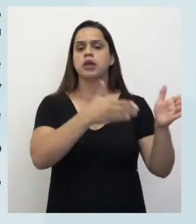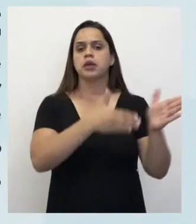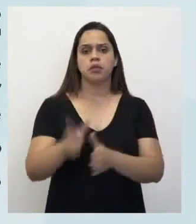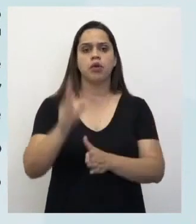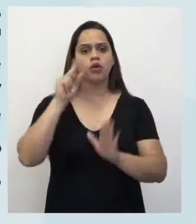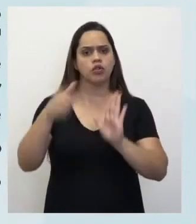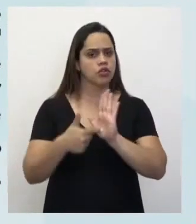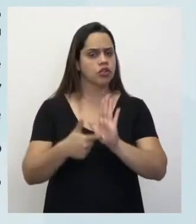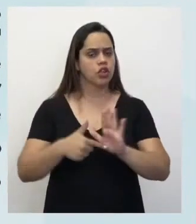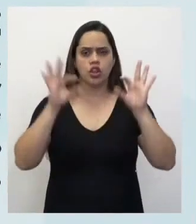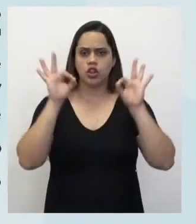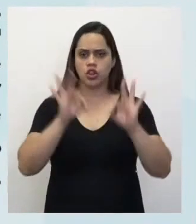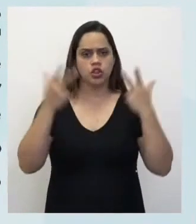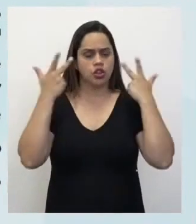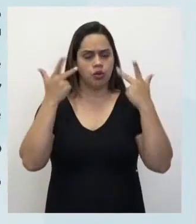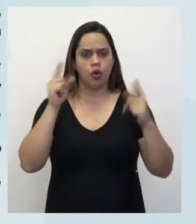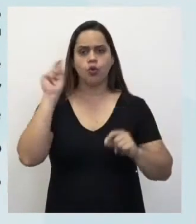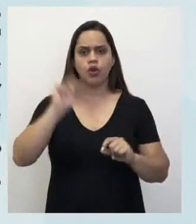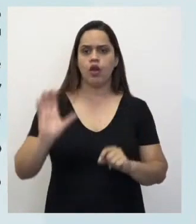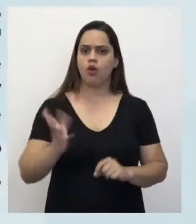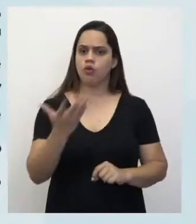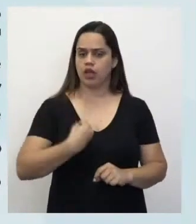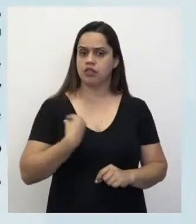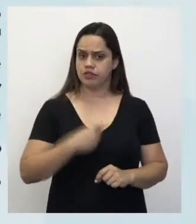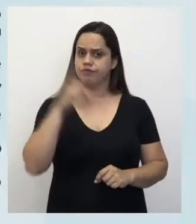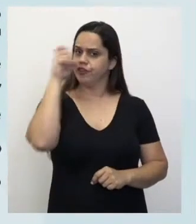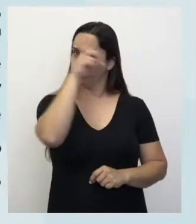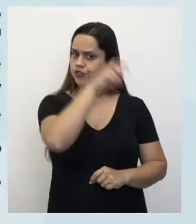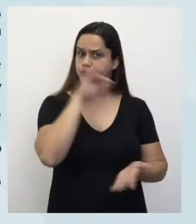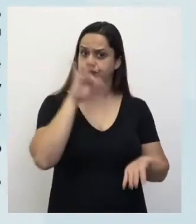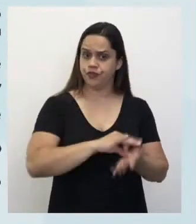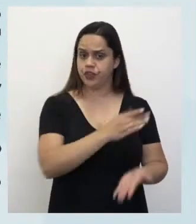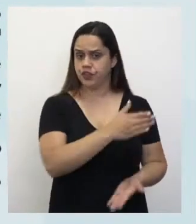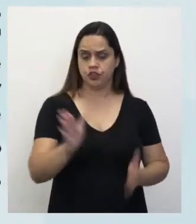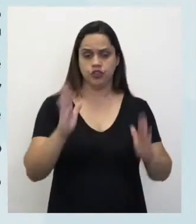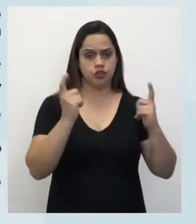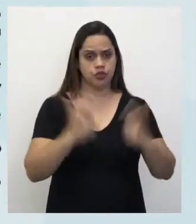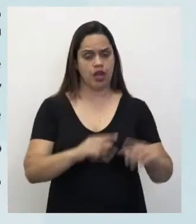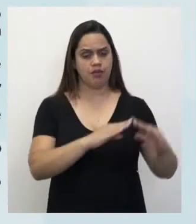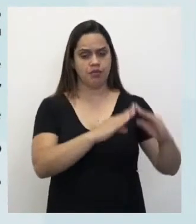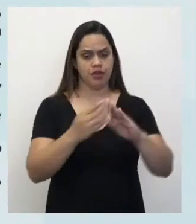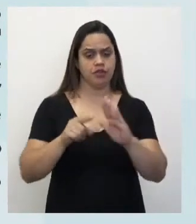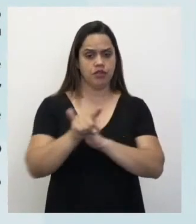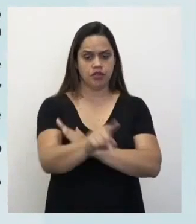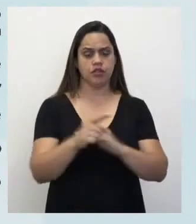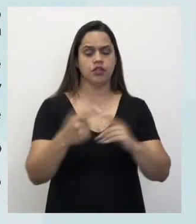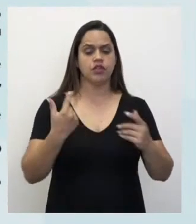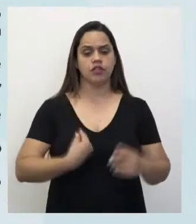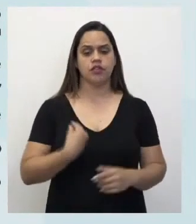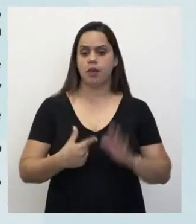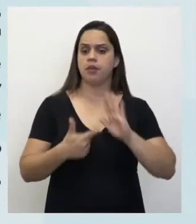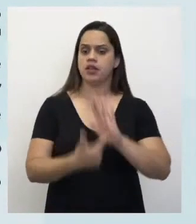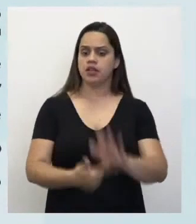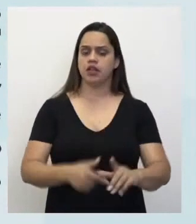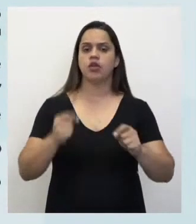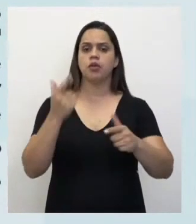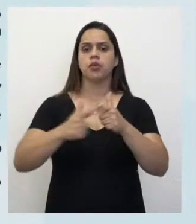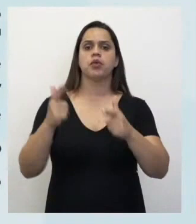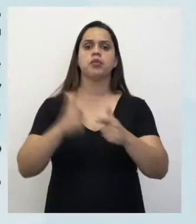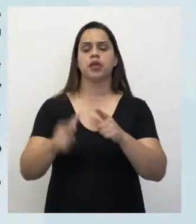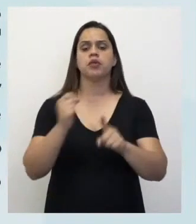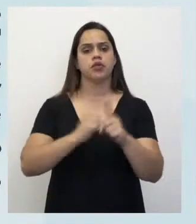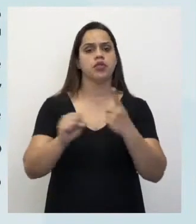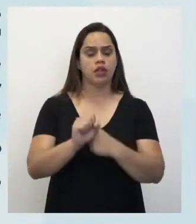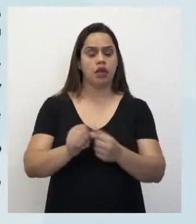forma crua e ácida, a realidade das periferias onde vivem, apresentando os problemas sociais e clamando por soluções